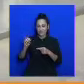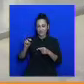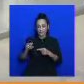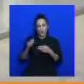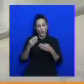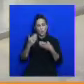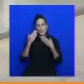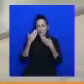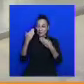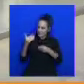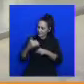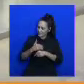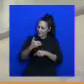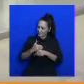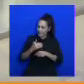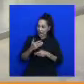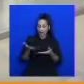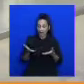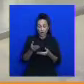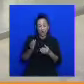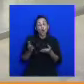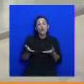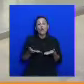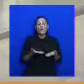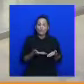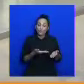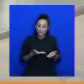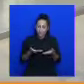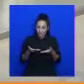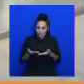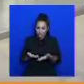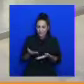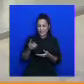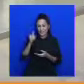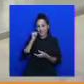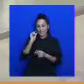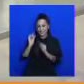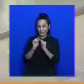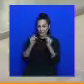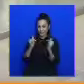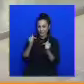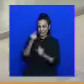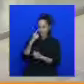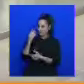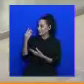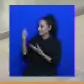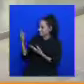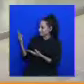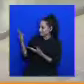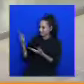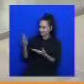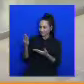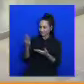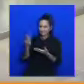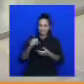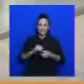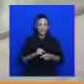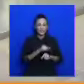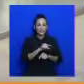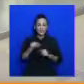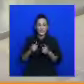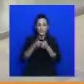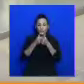garota da sorte para que ocupe sua posição, por favor. Você segue acompanhando a nossa transmissão ao vivo pelos perfis da Caixa e da Rede TV